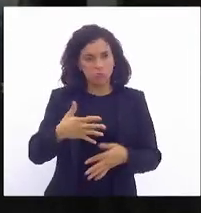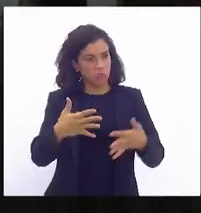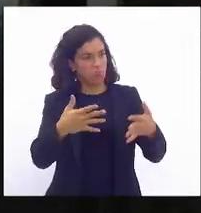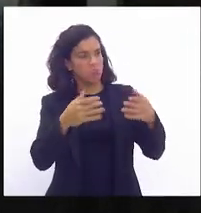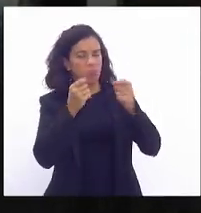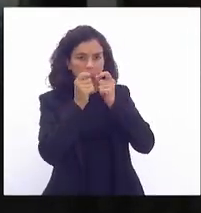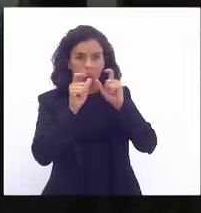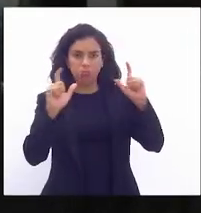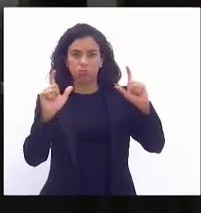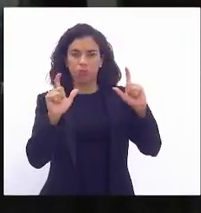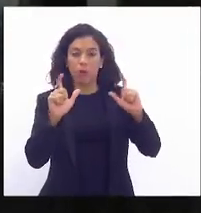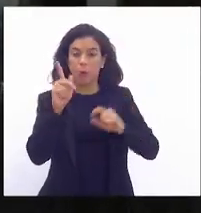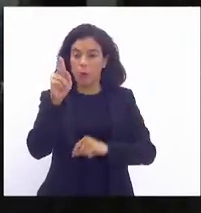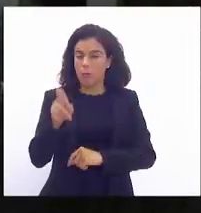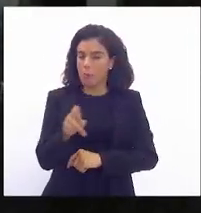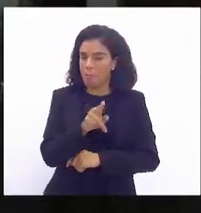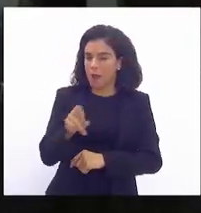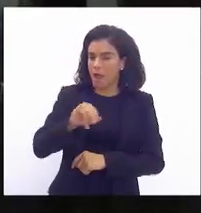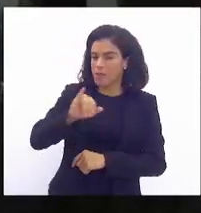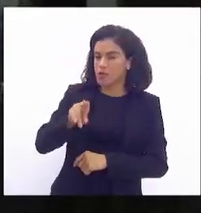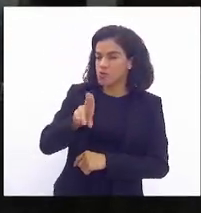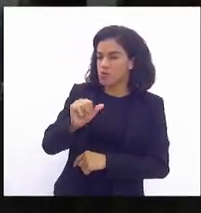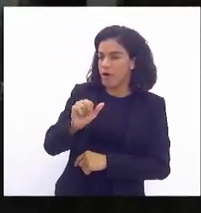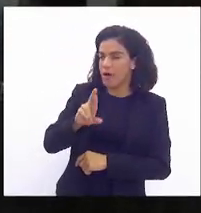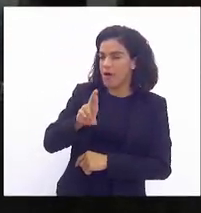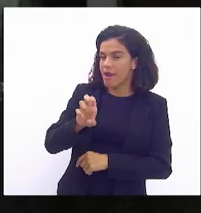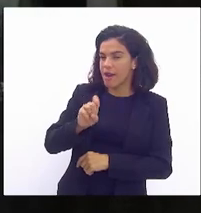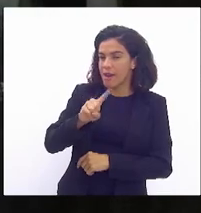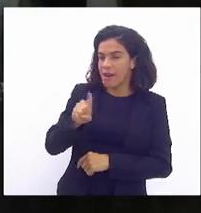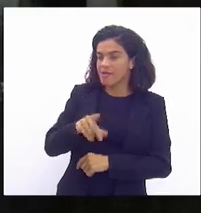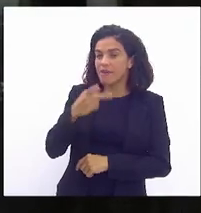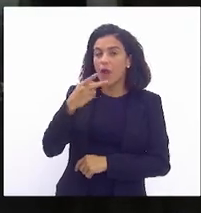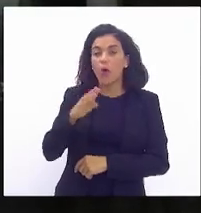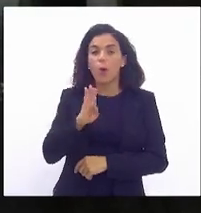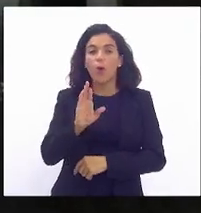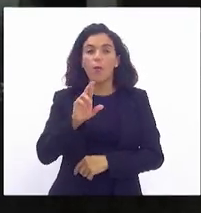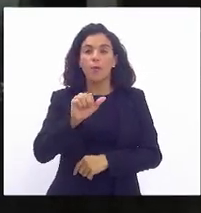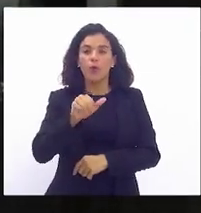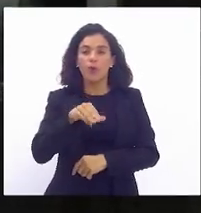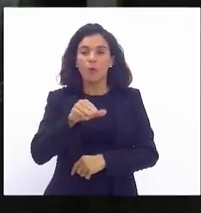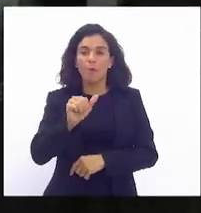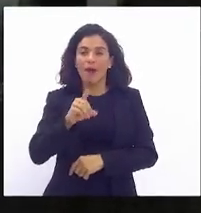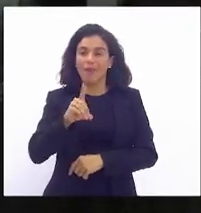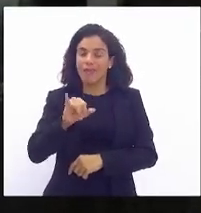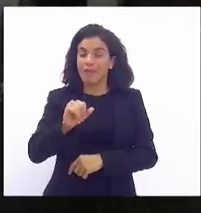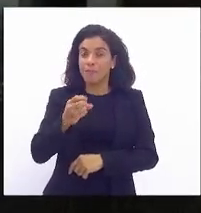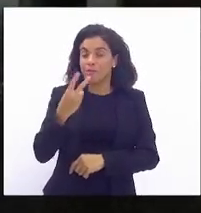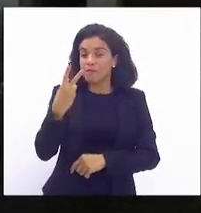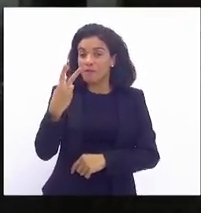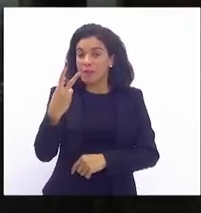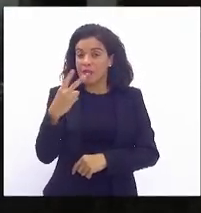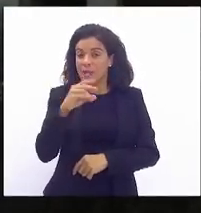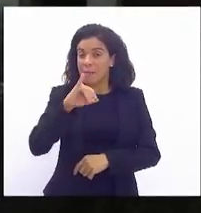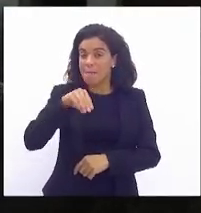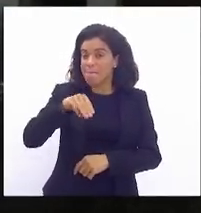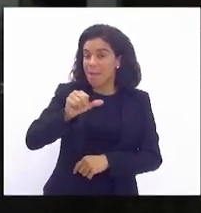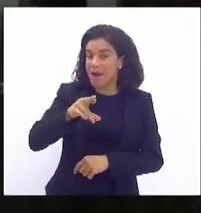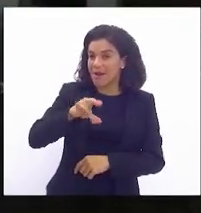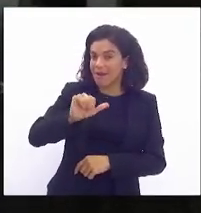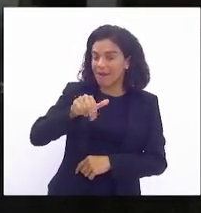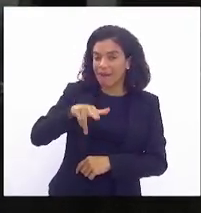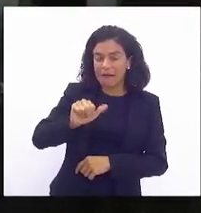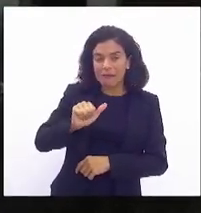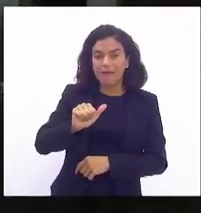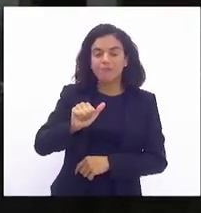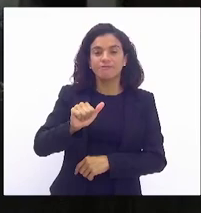atenção quando o padre Juarez ele citou Brumadinho e Mariana, duas tragédias nacionais. Por incrível